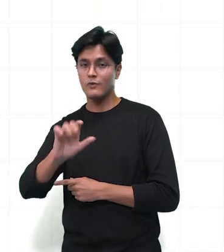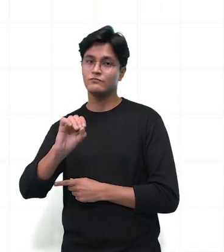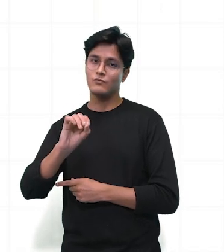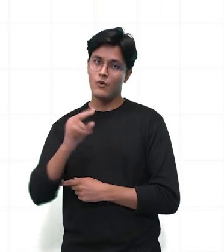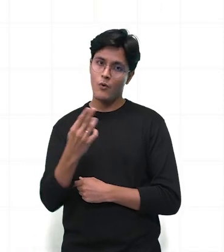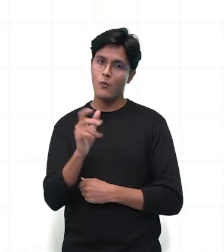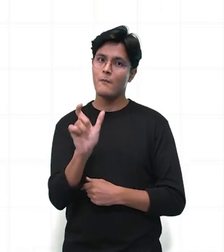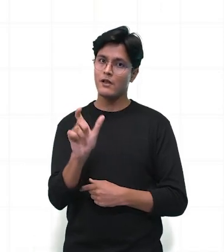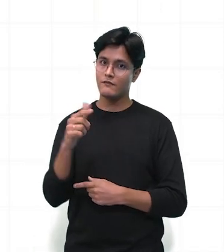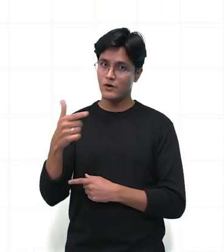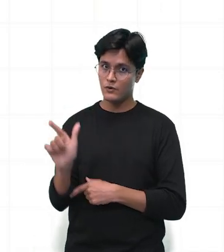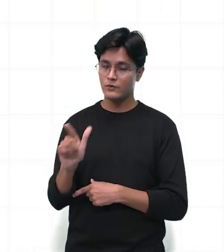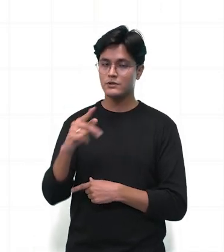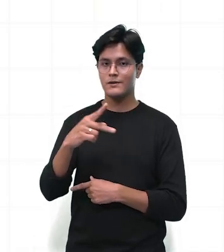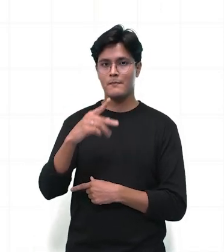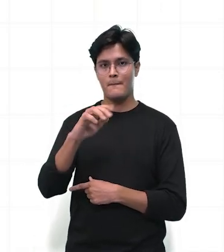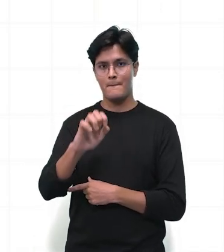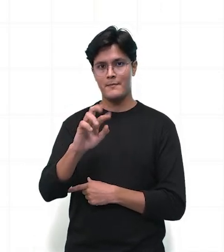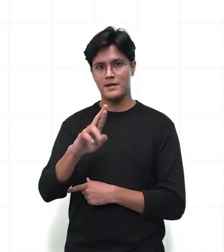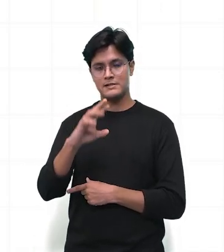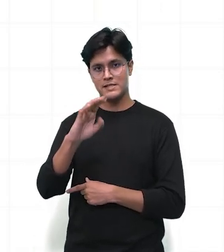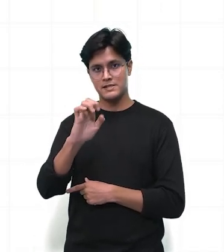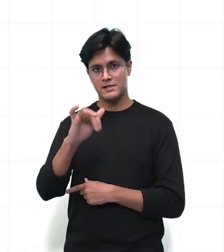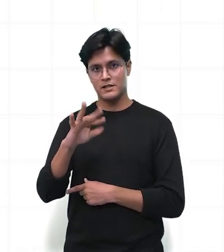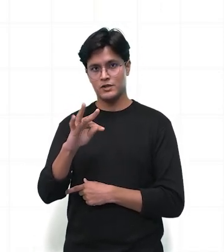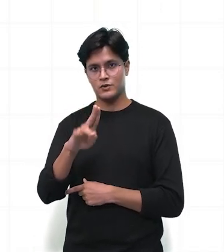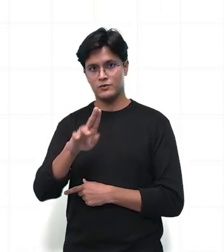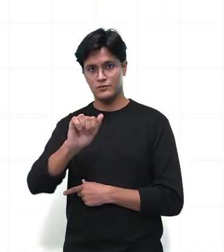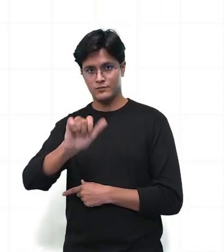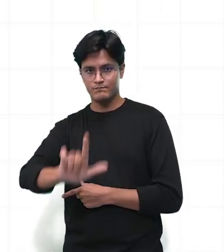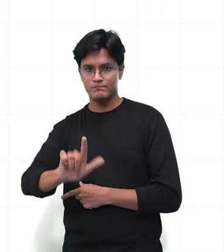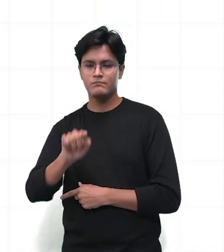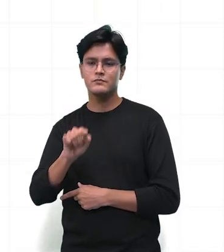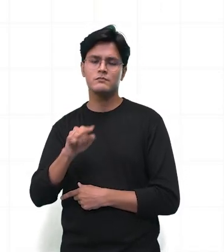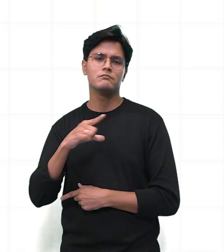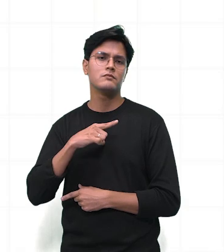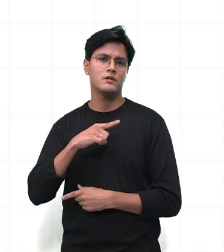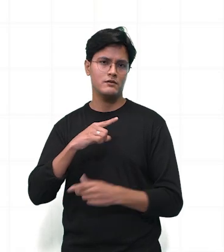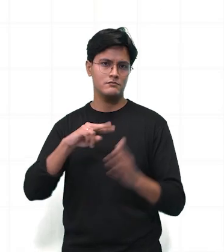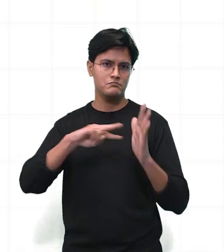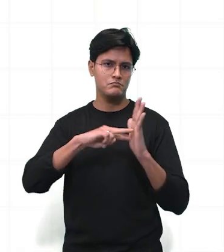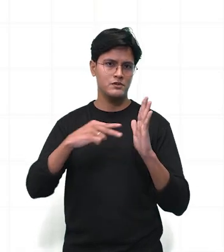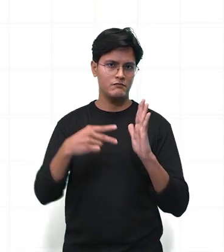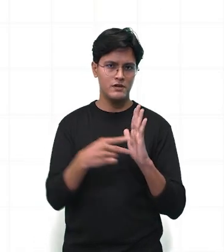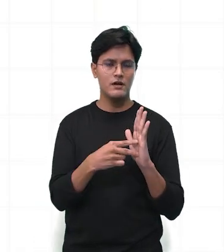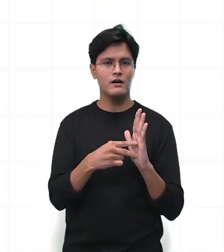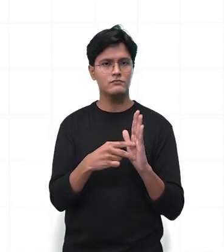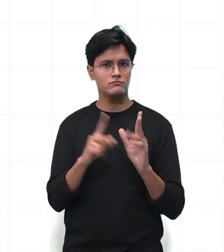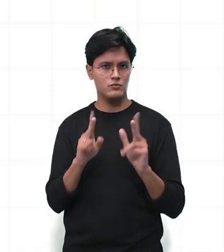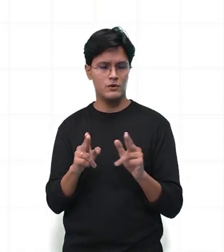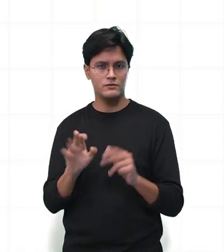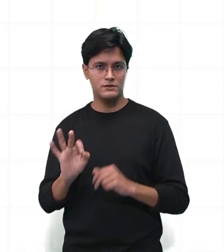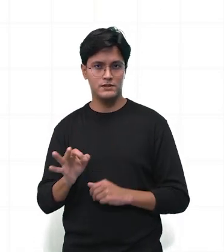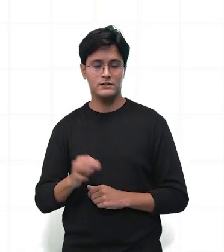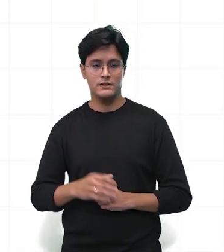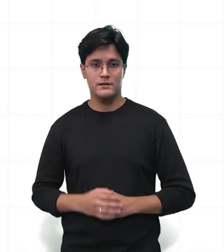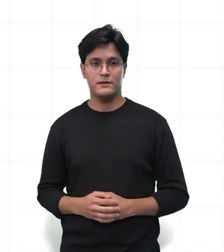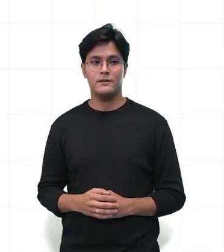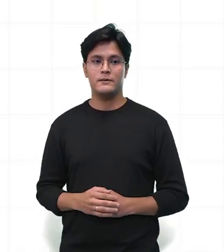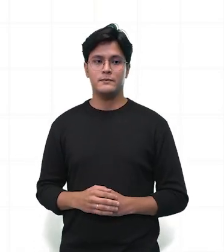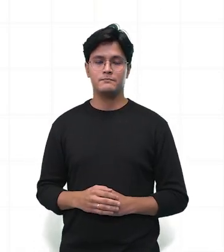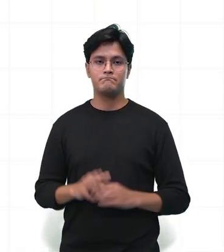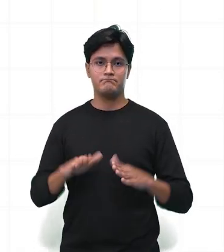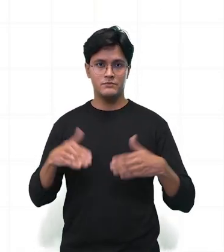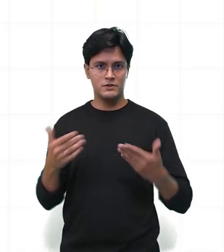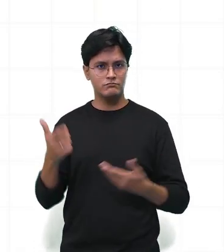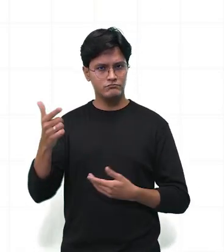palavra percentual, tá? Dá no mesmo, são expressões equivalentes. Muito bem, então voltando aqui para a